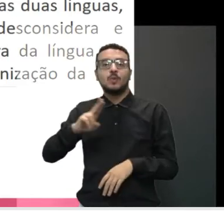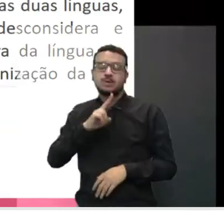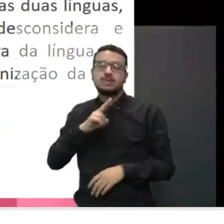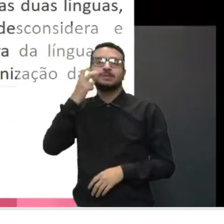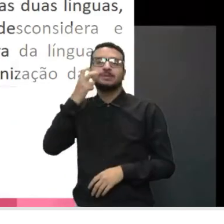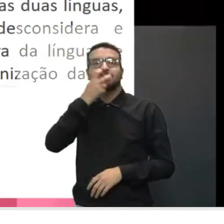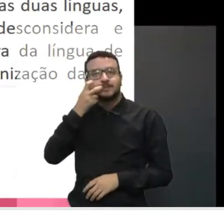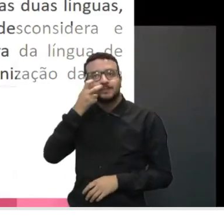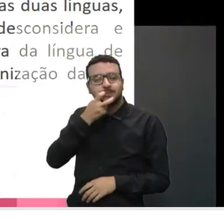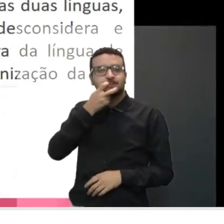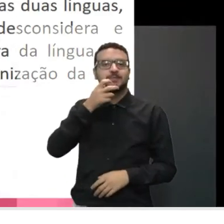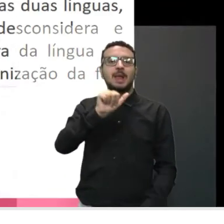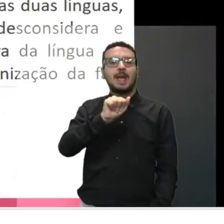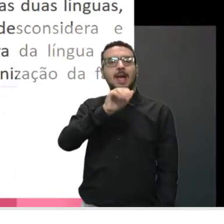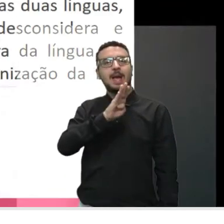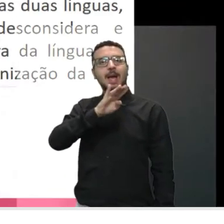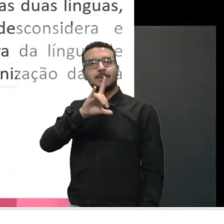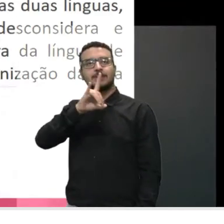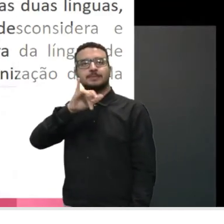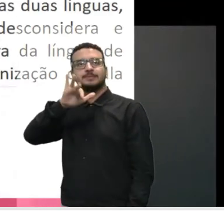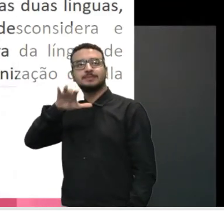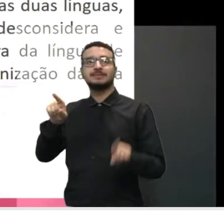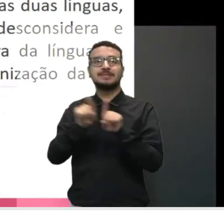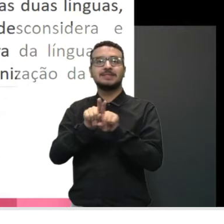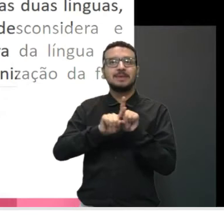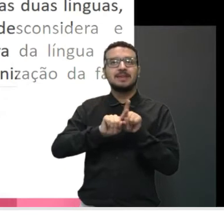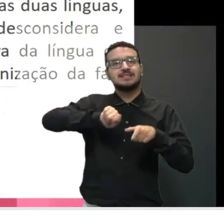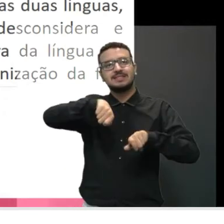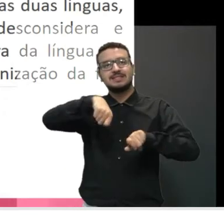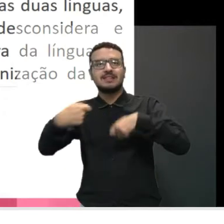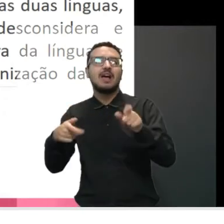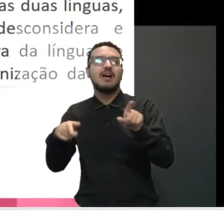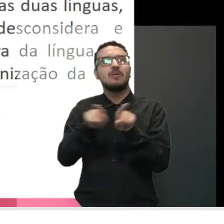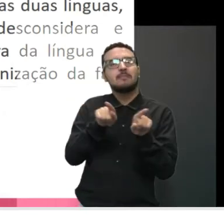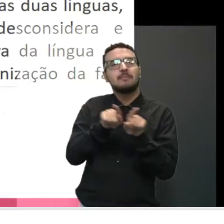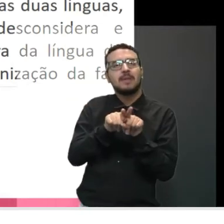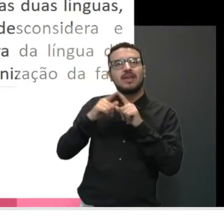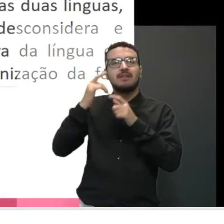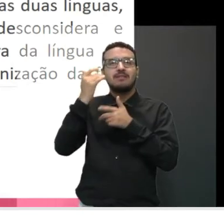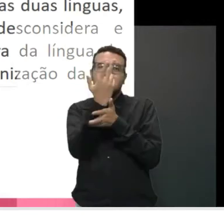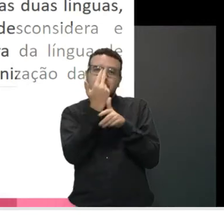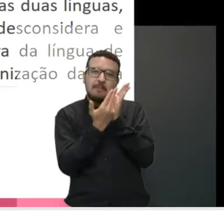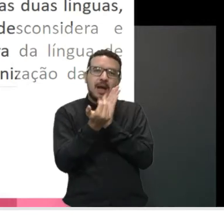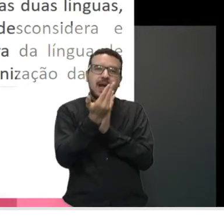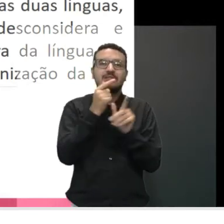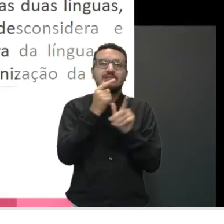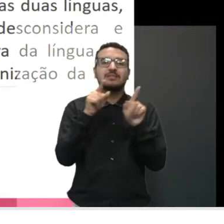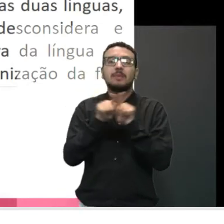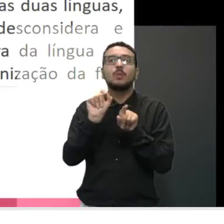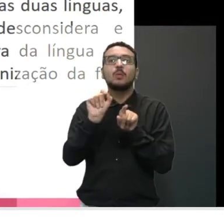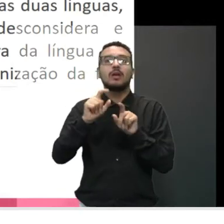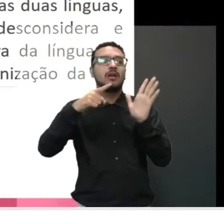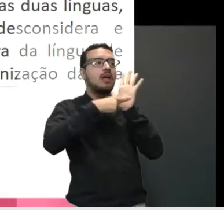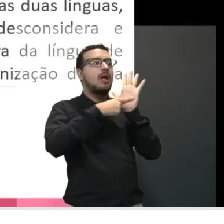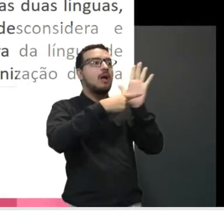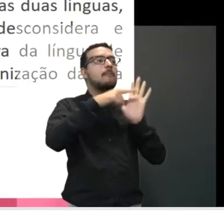língua escrita. A comunicação total, ela também recebe o nome de bimodalismo. Por